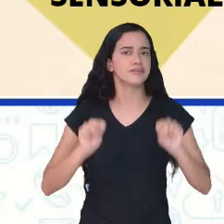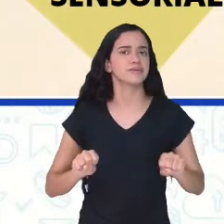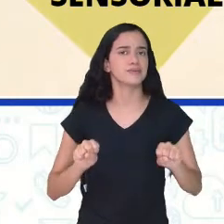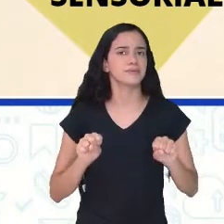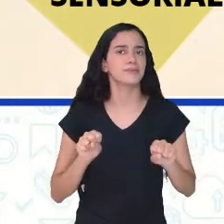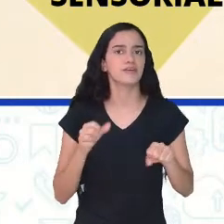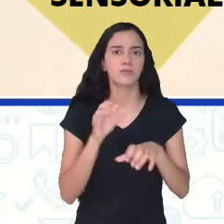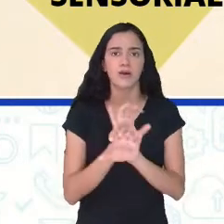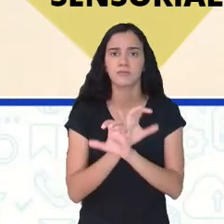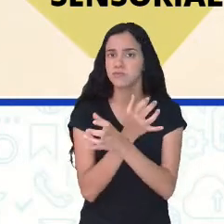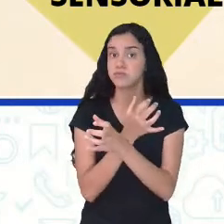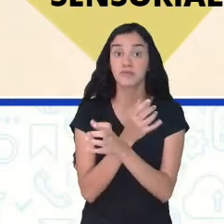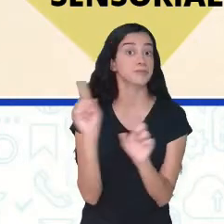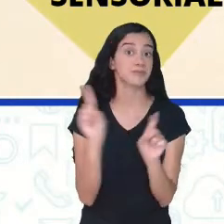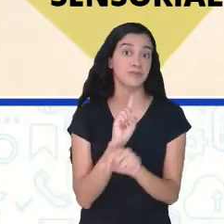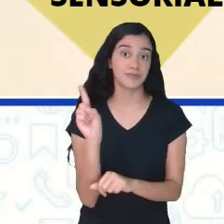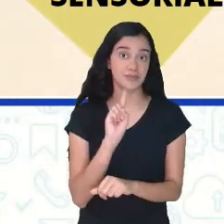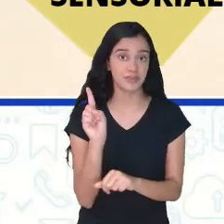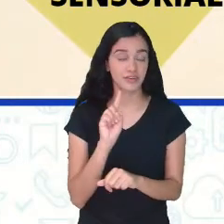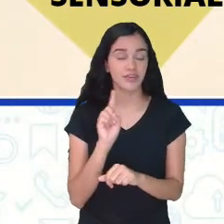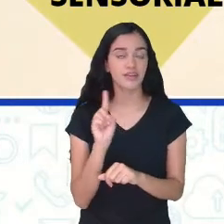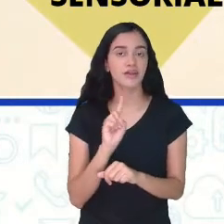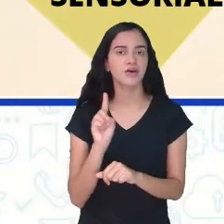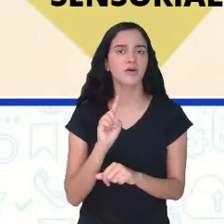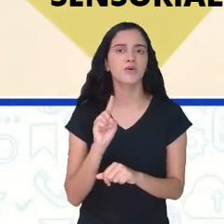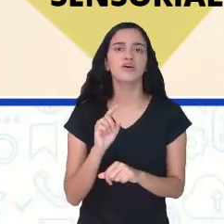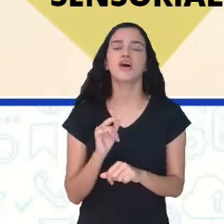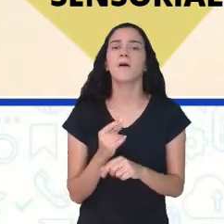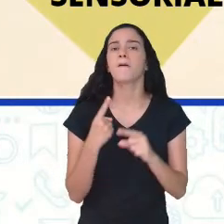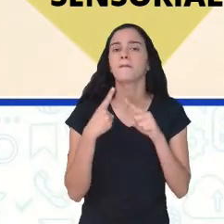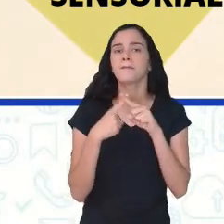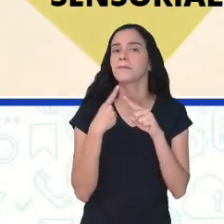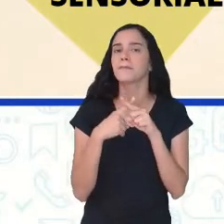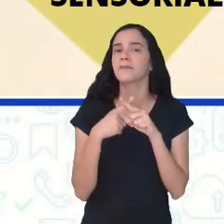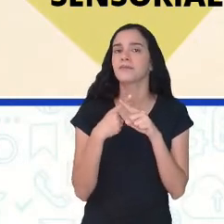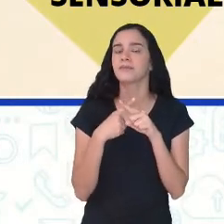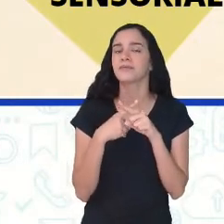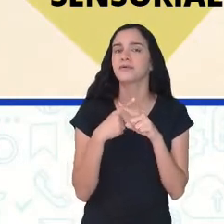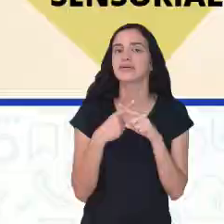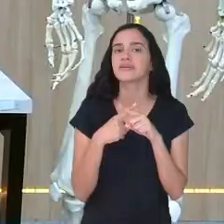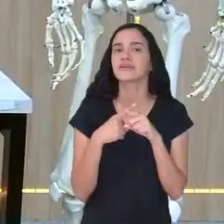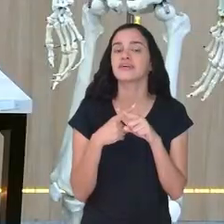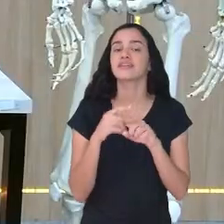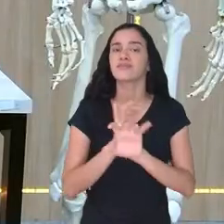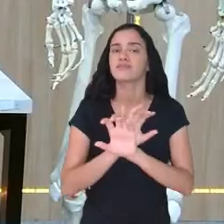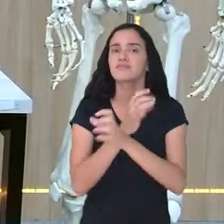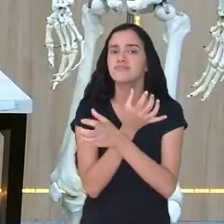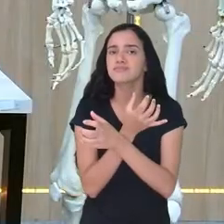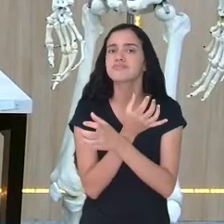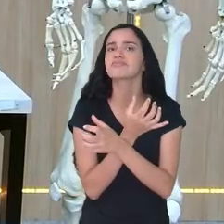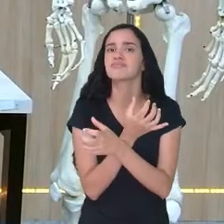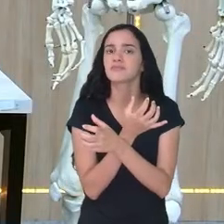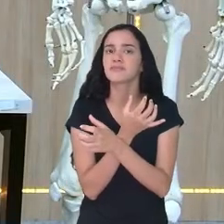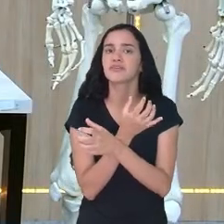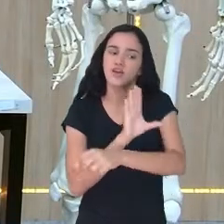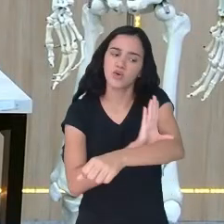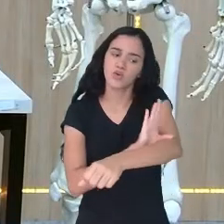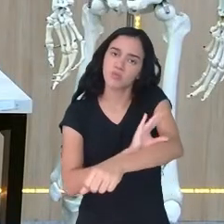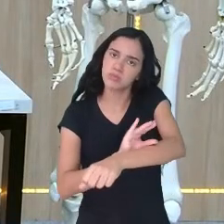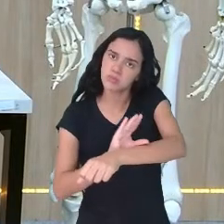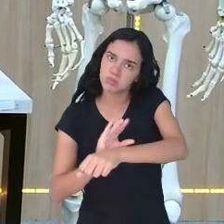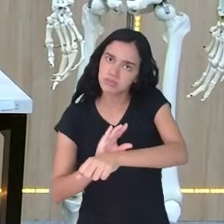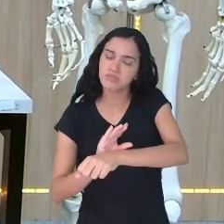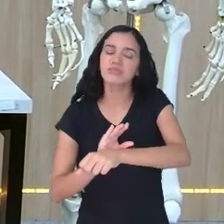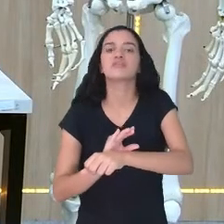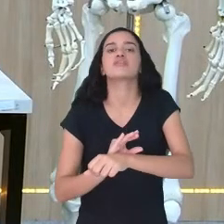é esqueleto, ele está como sistema locomotor, por quê? Porque ele aí vai integrar o esqueleto, a questão dos músculos, né, o